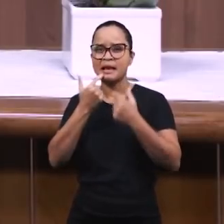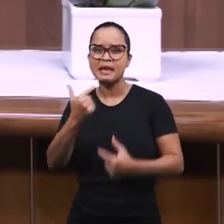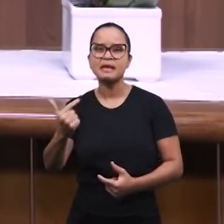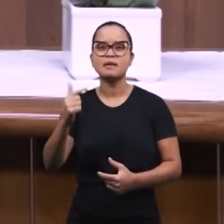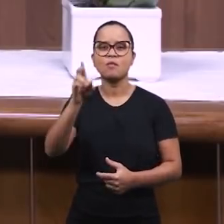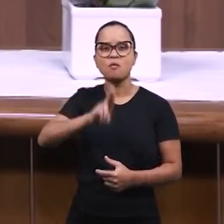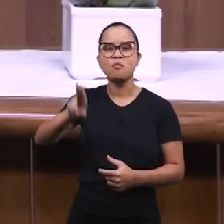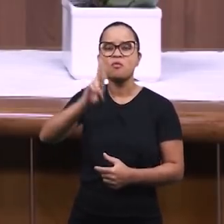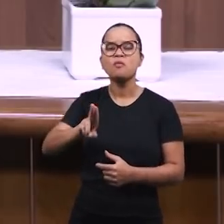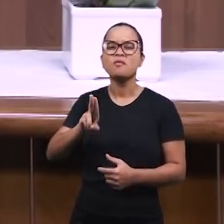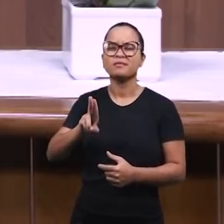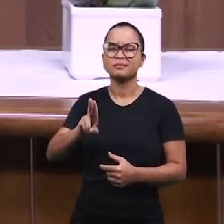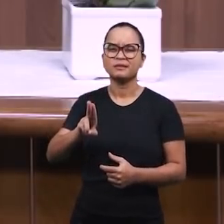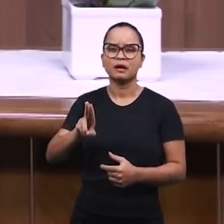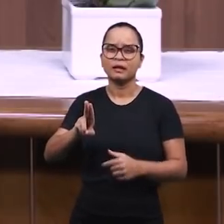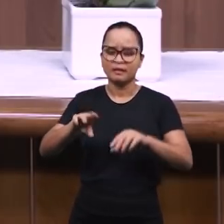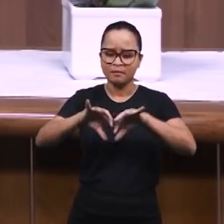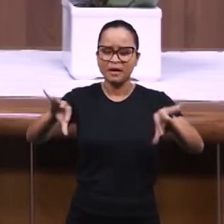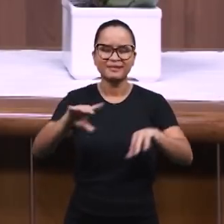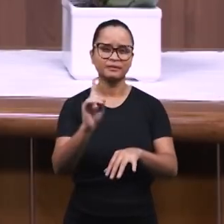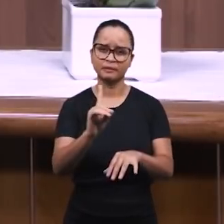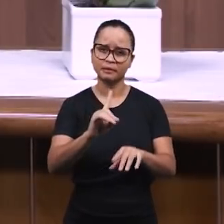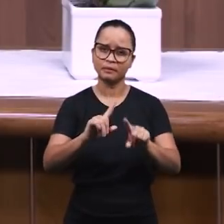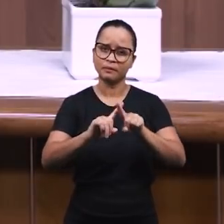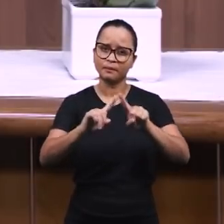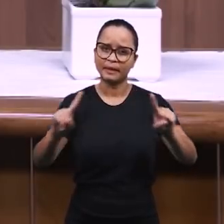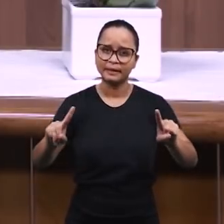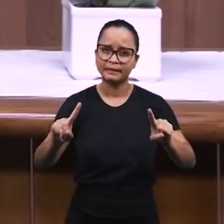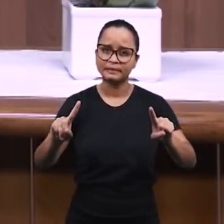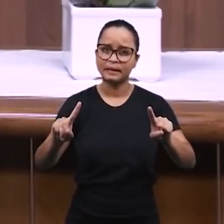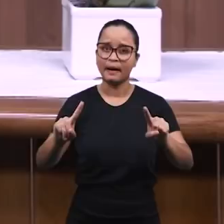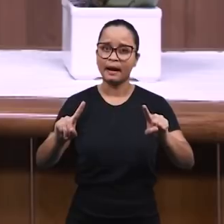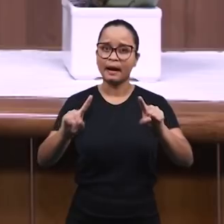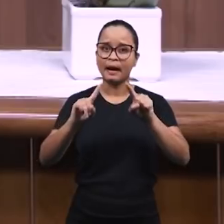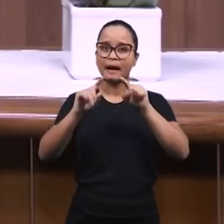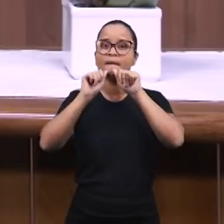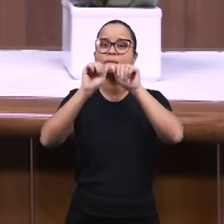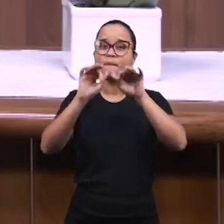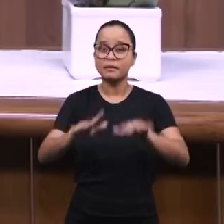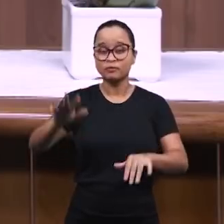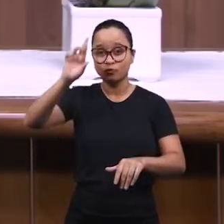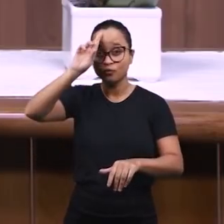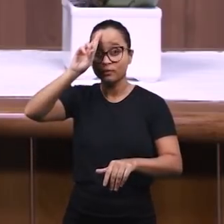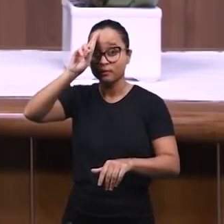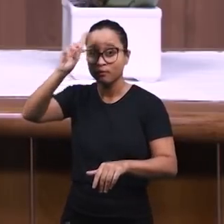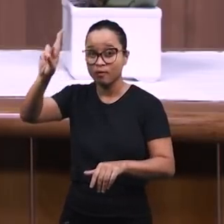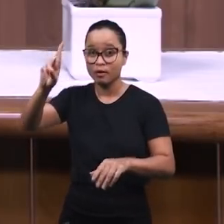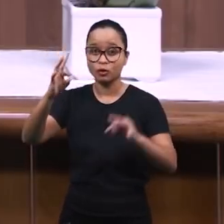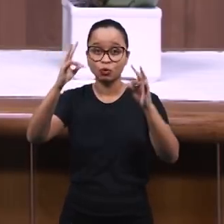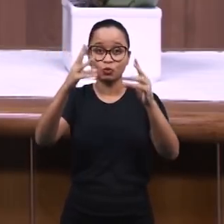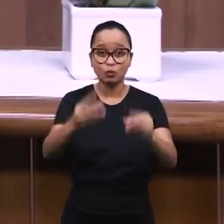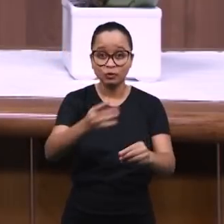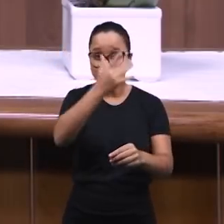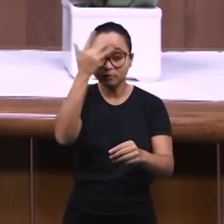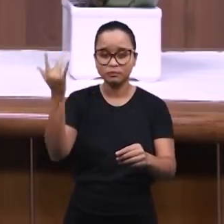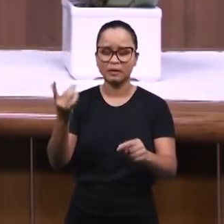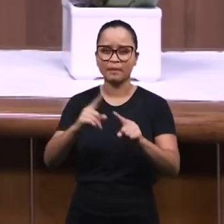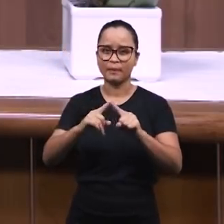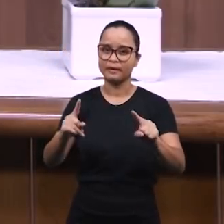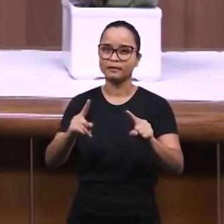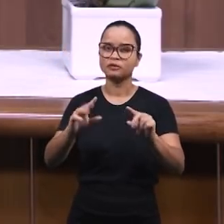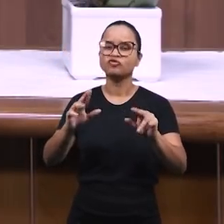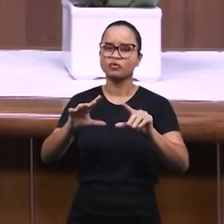A bênção do Senhor é para todas as pessoas. Mas havia uma divisão clara ali, a multidão e